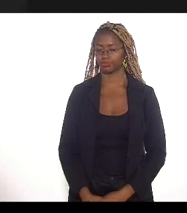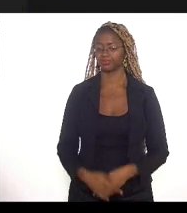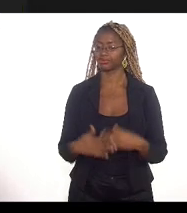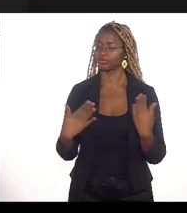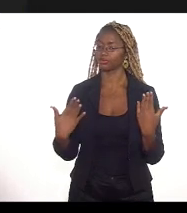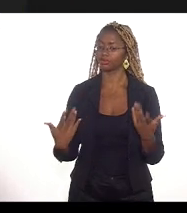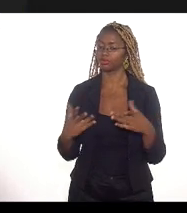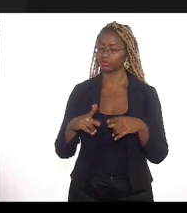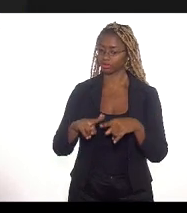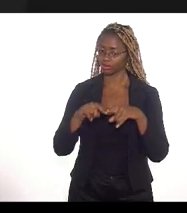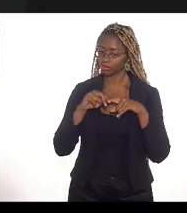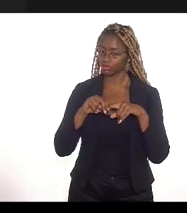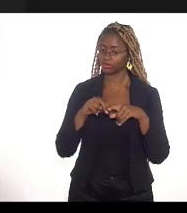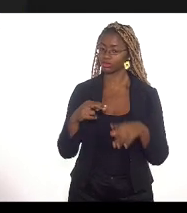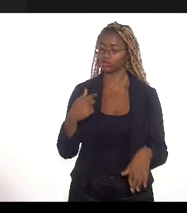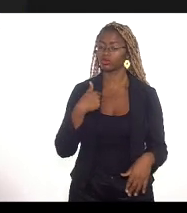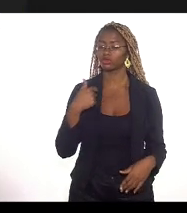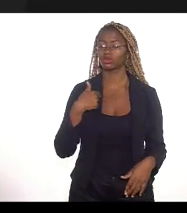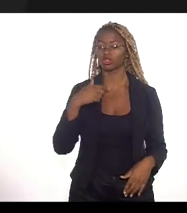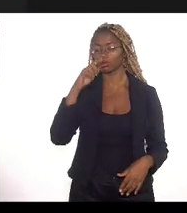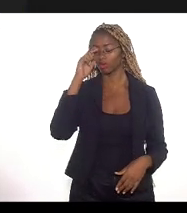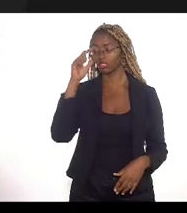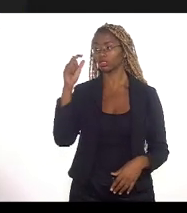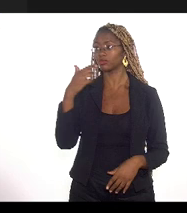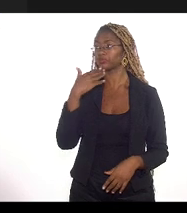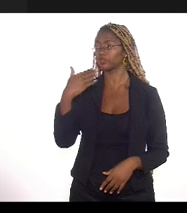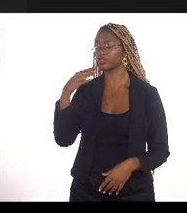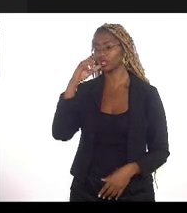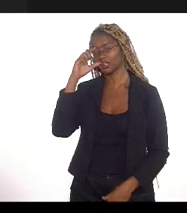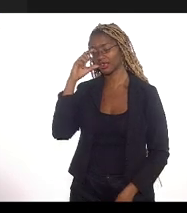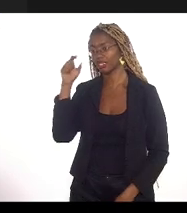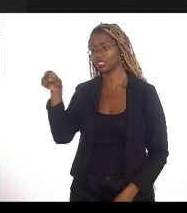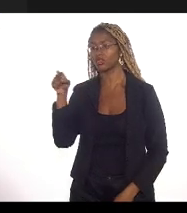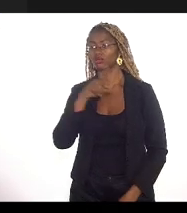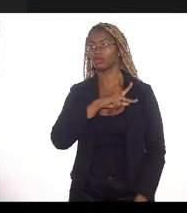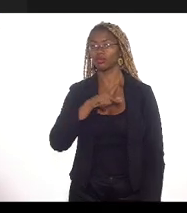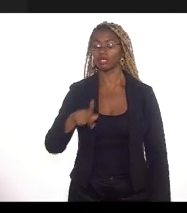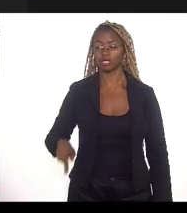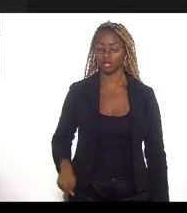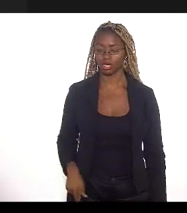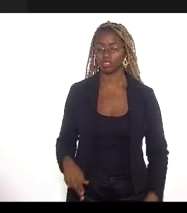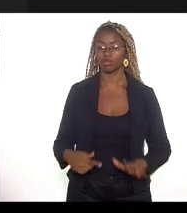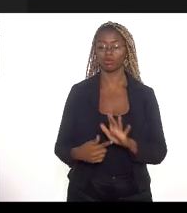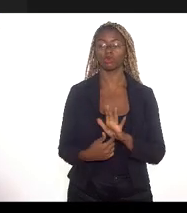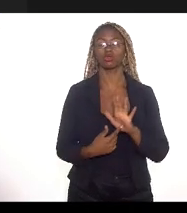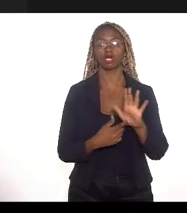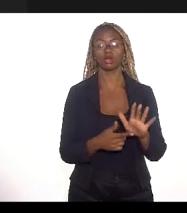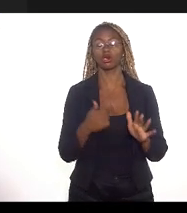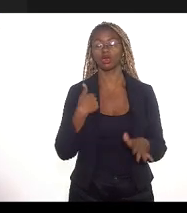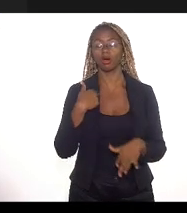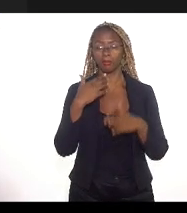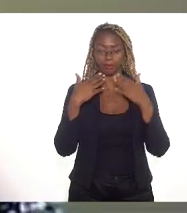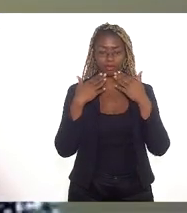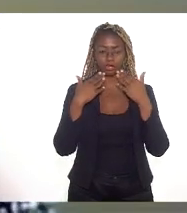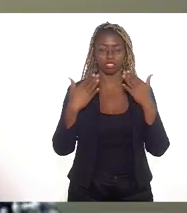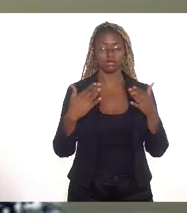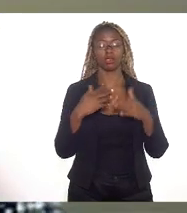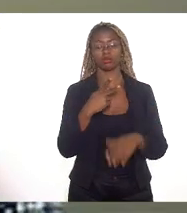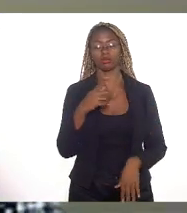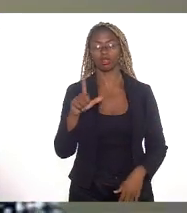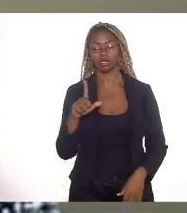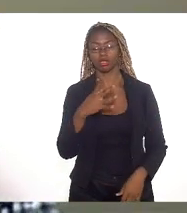Nesse sentido, eu queria pedir a atenção do presidente para dizer que apresentei um projeto de lei, que é o projeto de